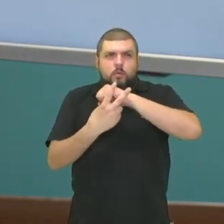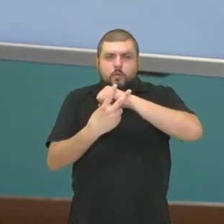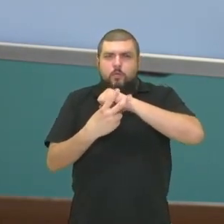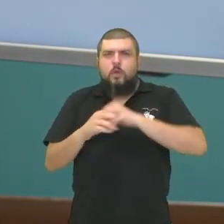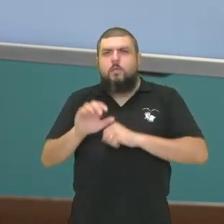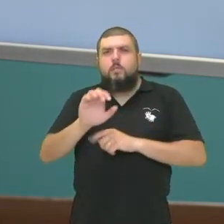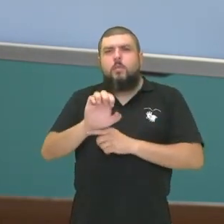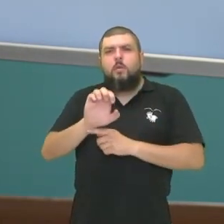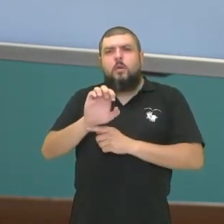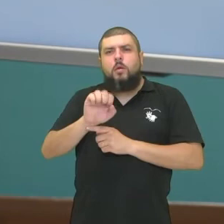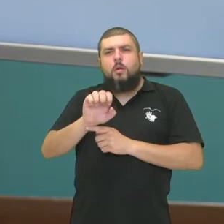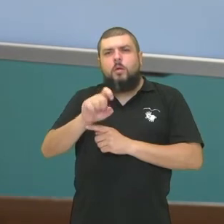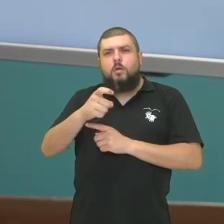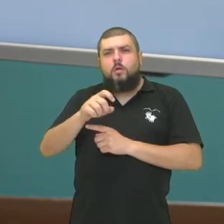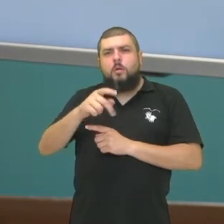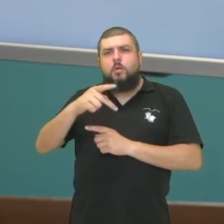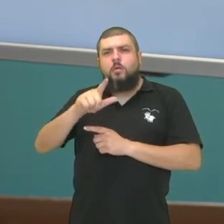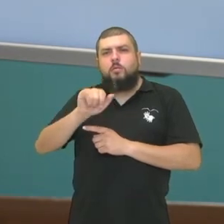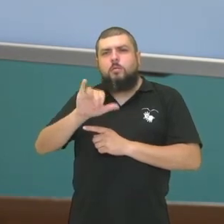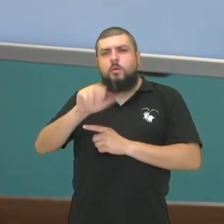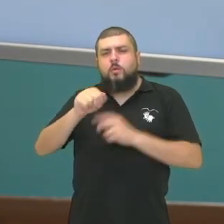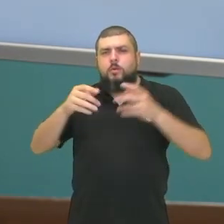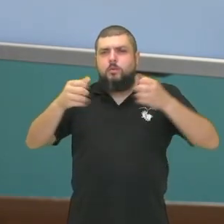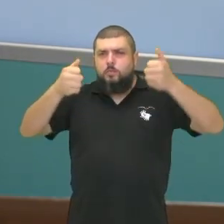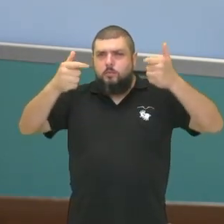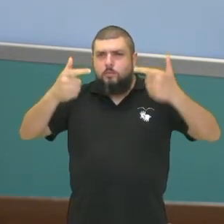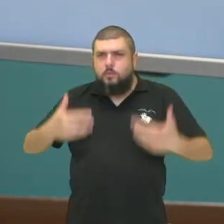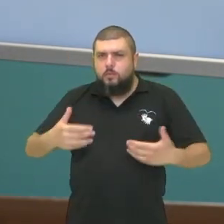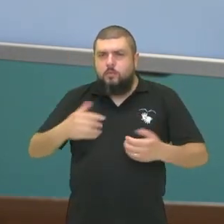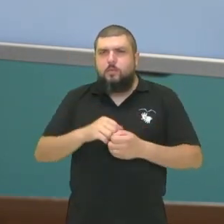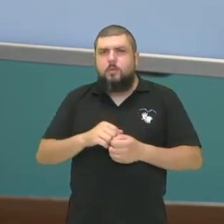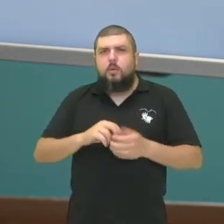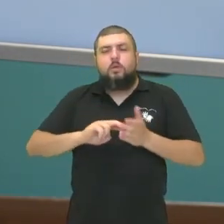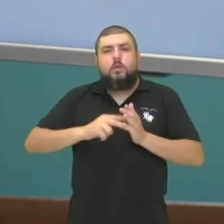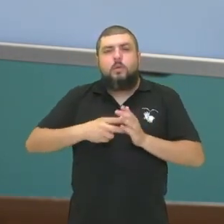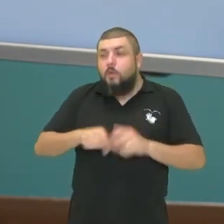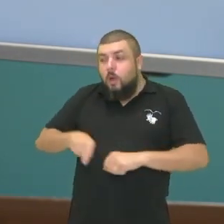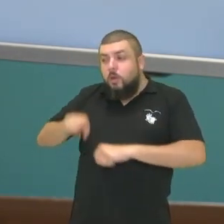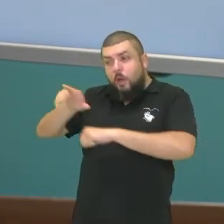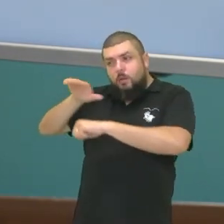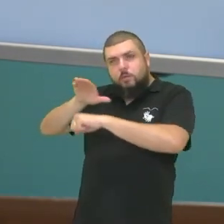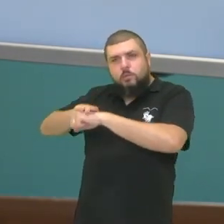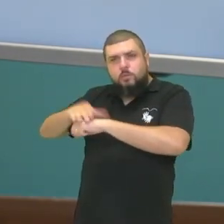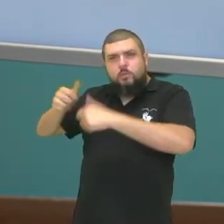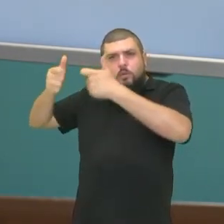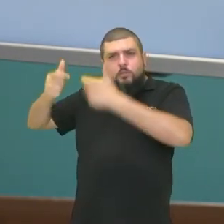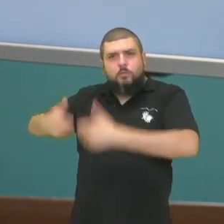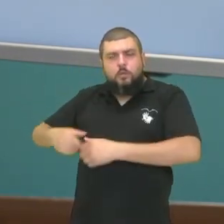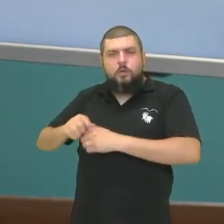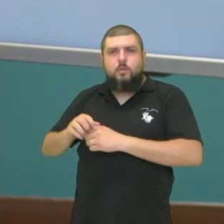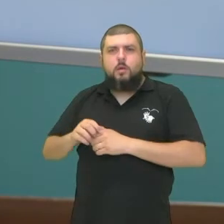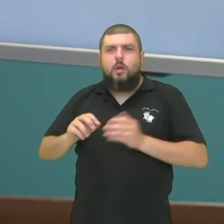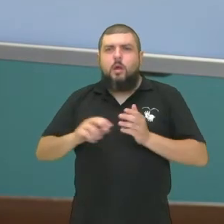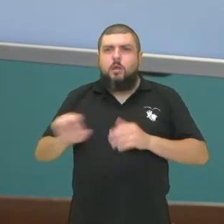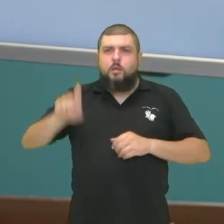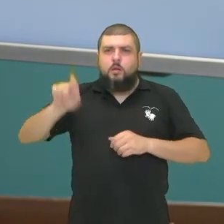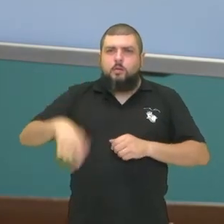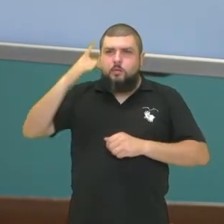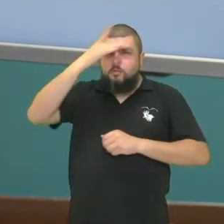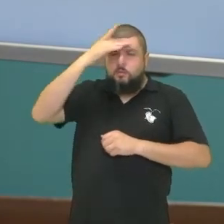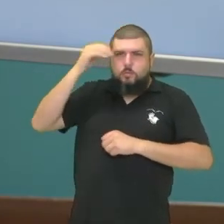essa introdução ou essa conclusão. Mostra, expõe que aquela fala é de algum dos